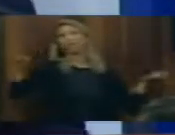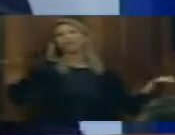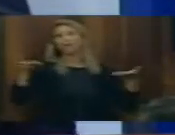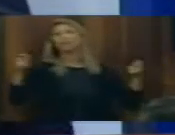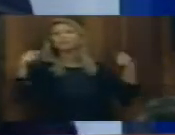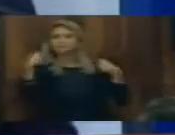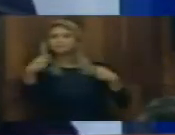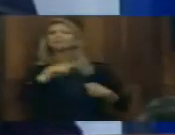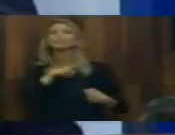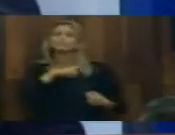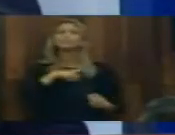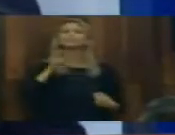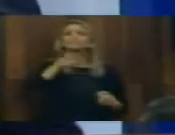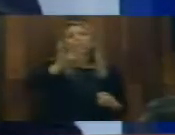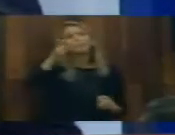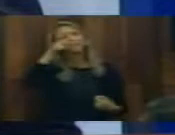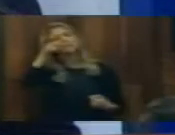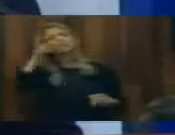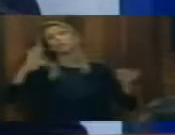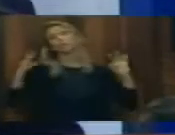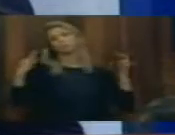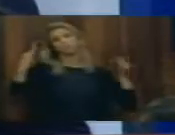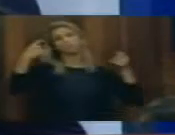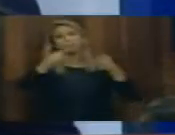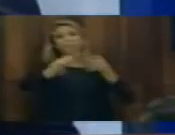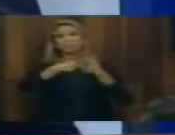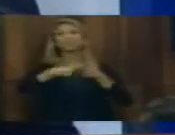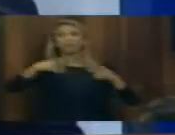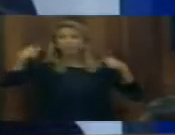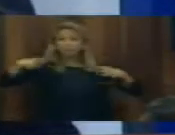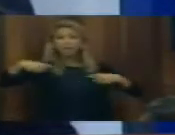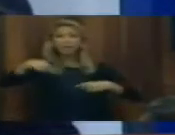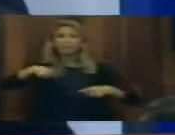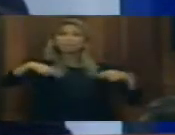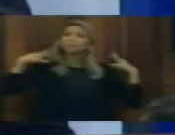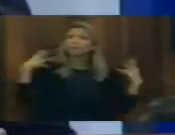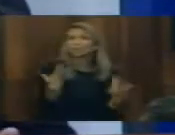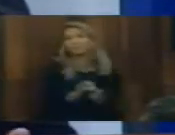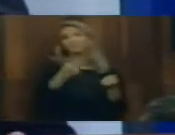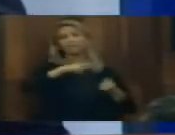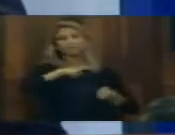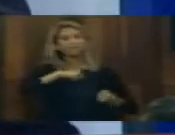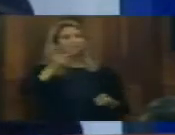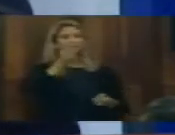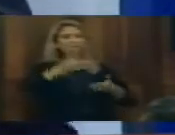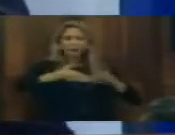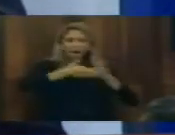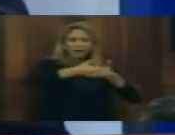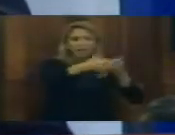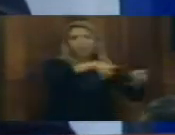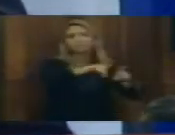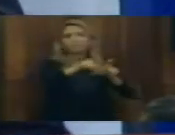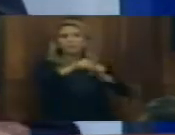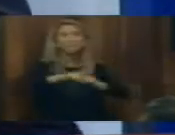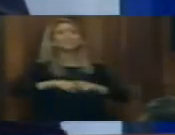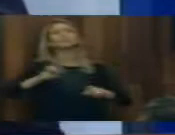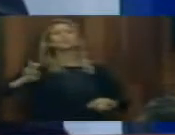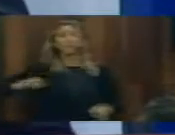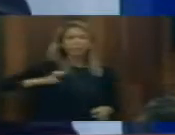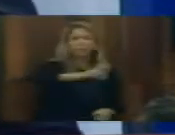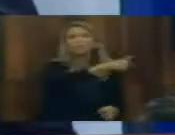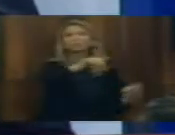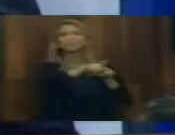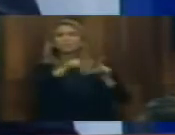turismo esportivo, porque nossa região é excepcional para a prática de canoagem, corrida, bicicleta, enfim,